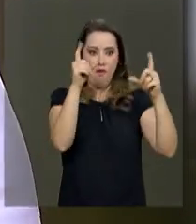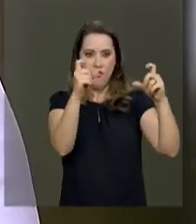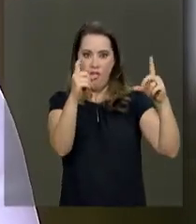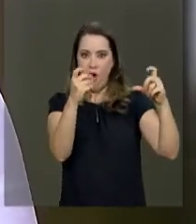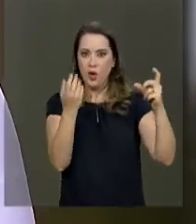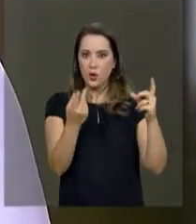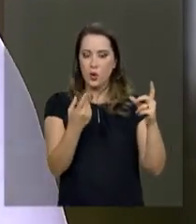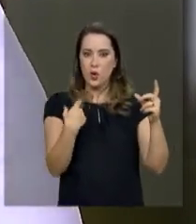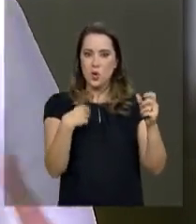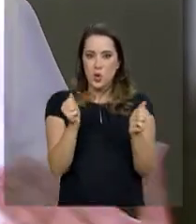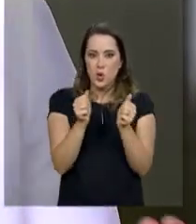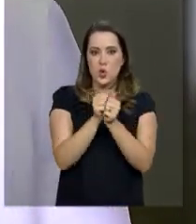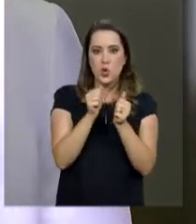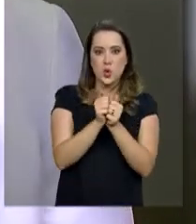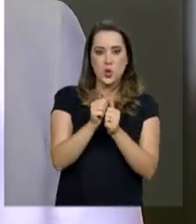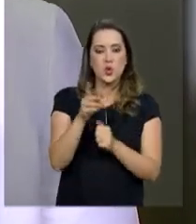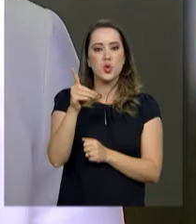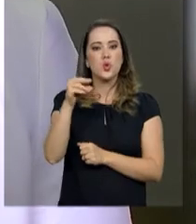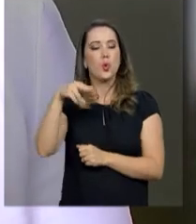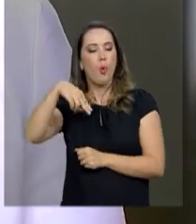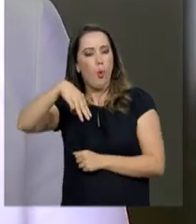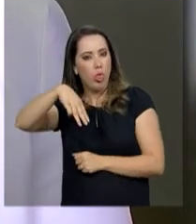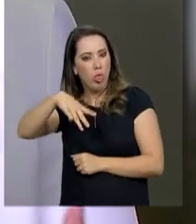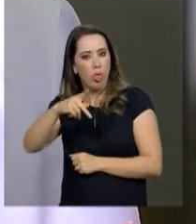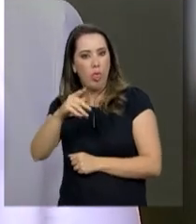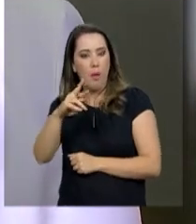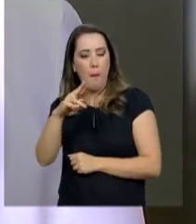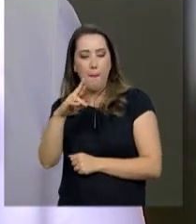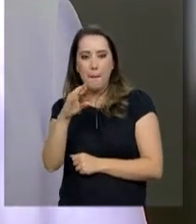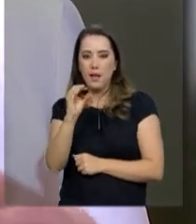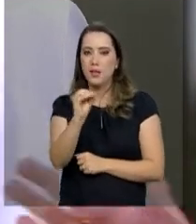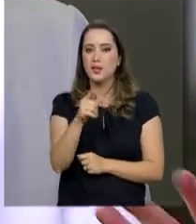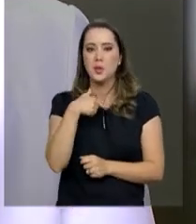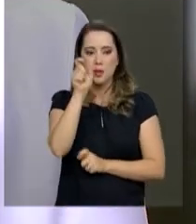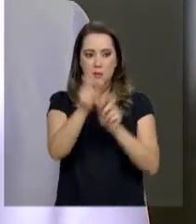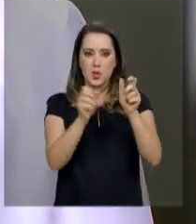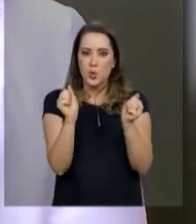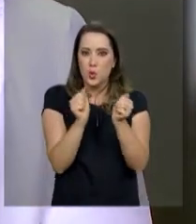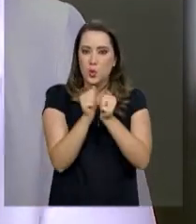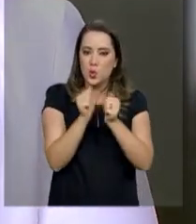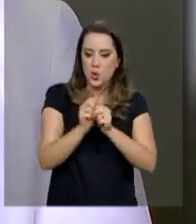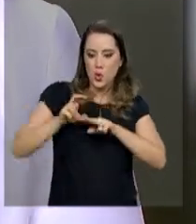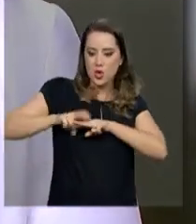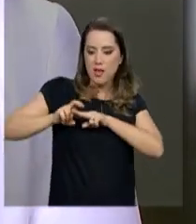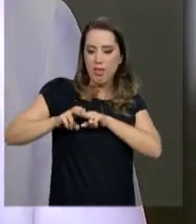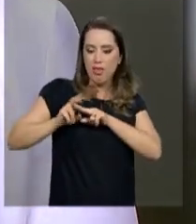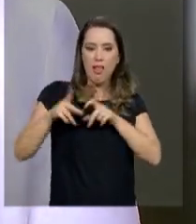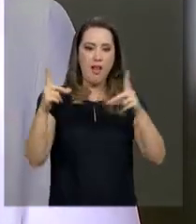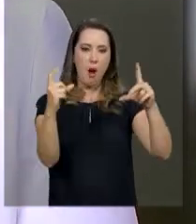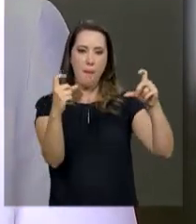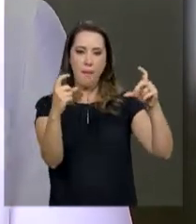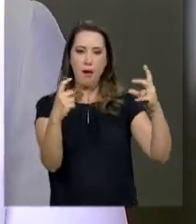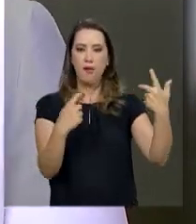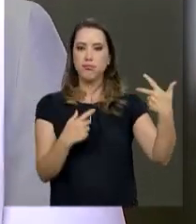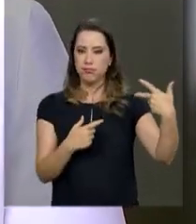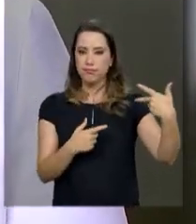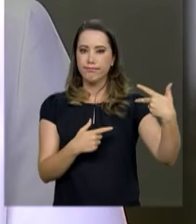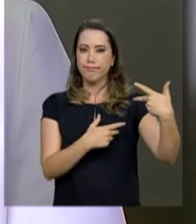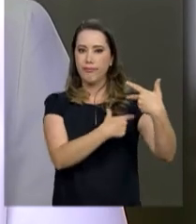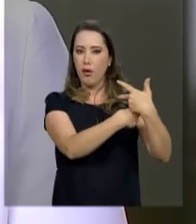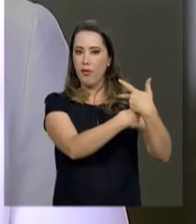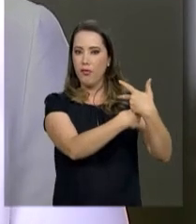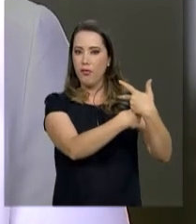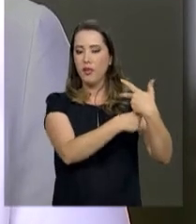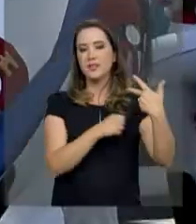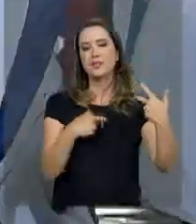dom pedro 1º uma self com santos dumont e essas personalidades vão estar nas arquibancadas fazendo essa interação com as pessoas que estão ali